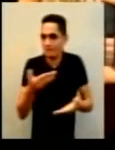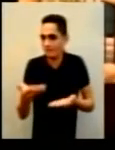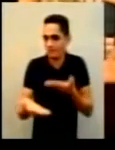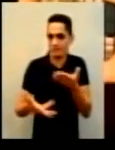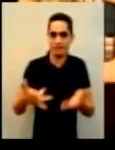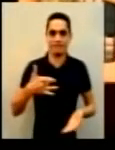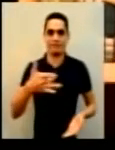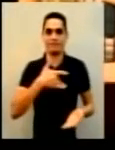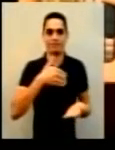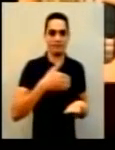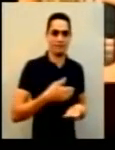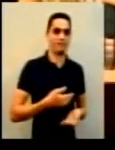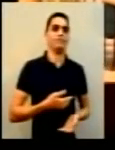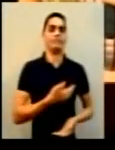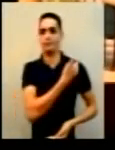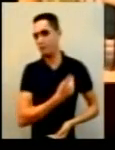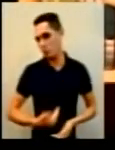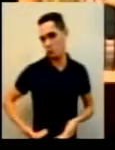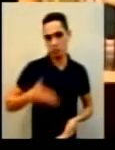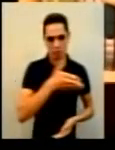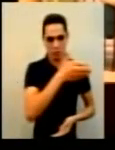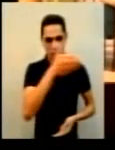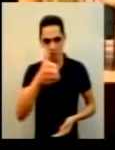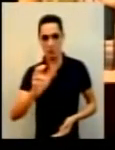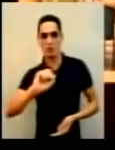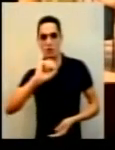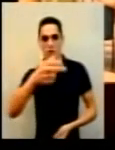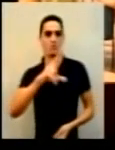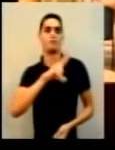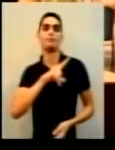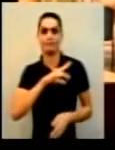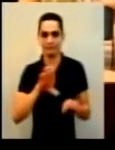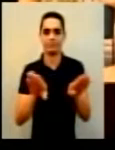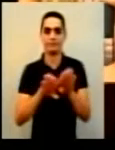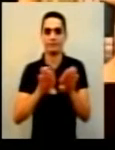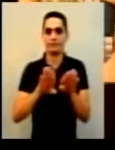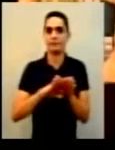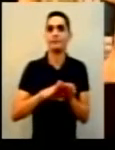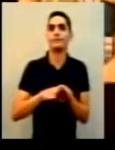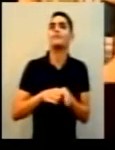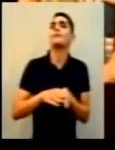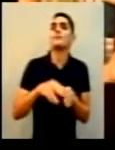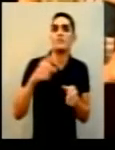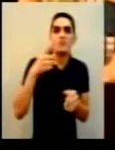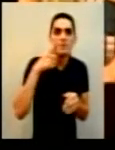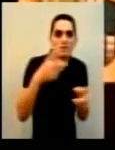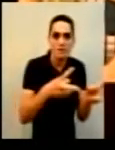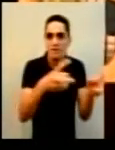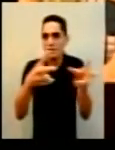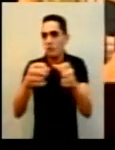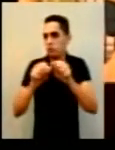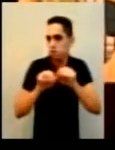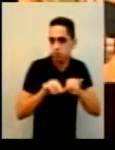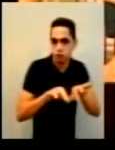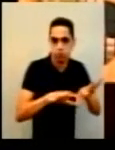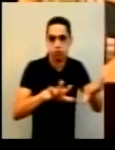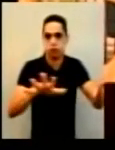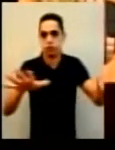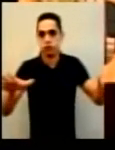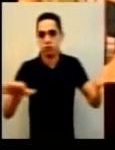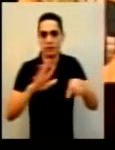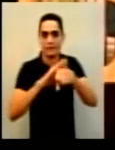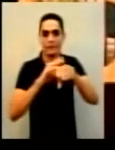saúde, seja ele público ou privado, para vocês terem ideia da dimensão aí da transmissão dessa